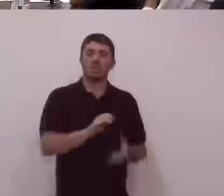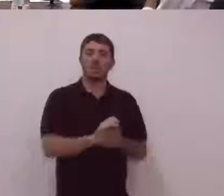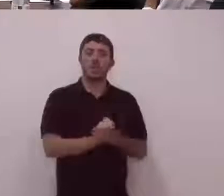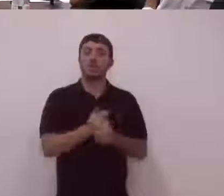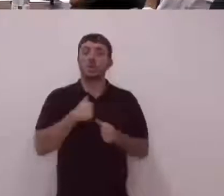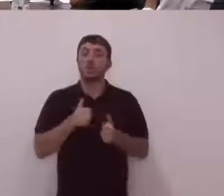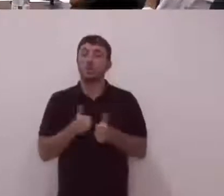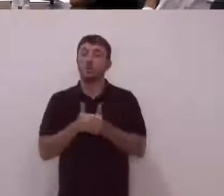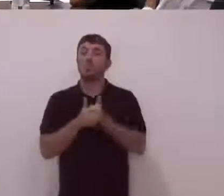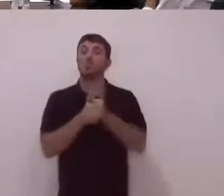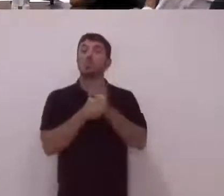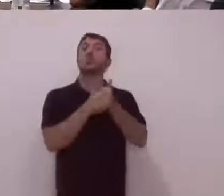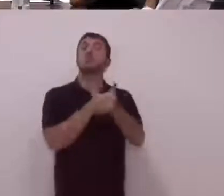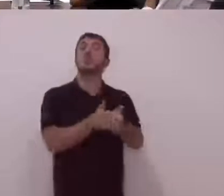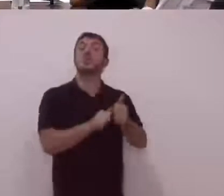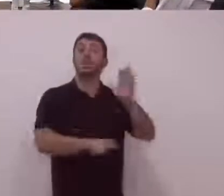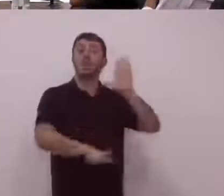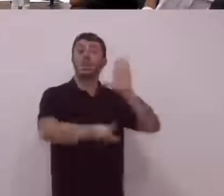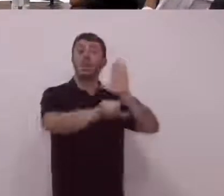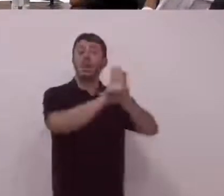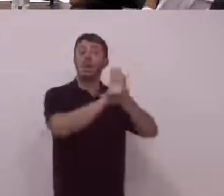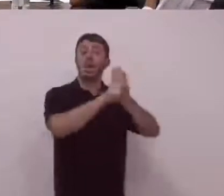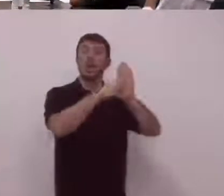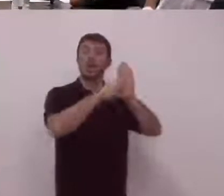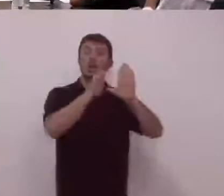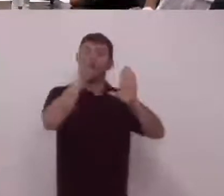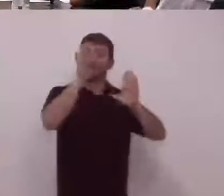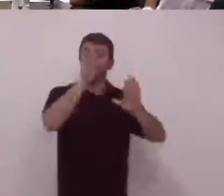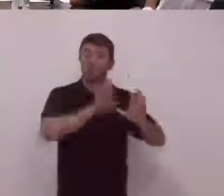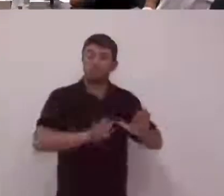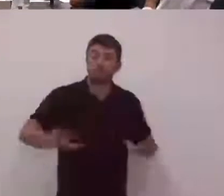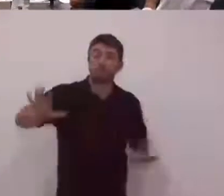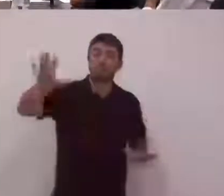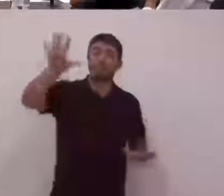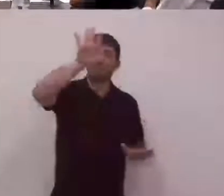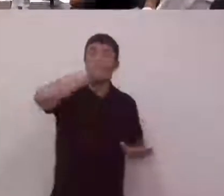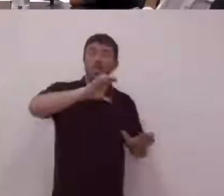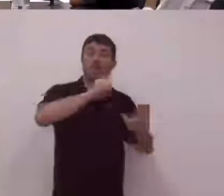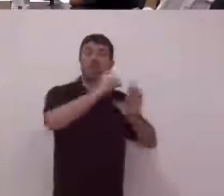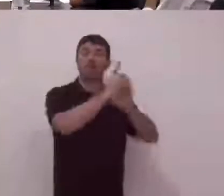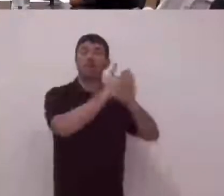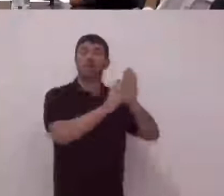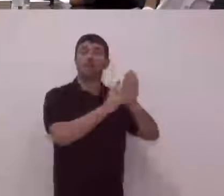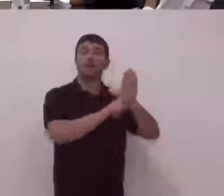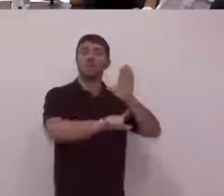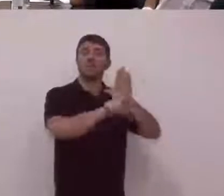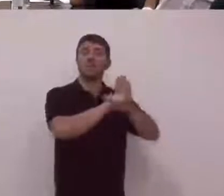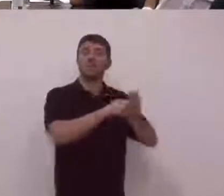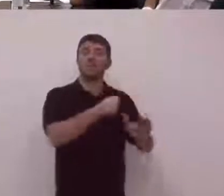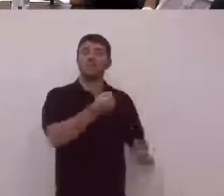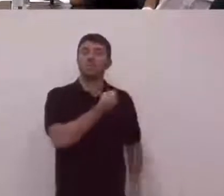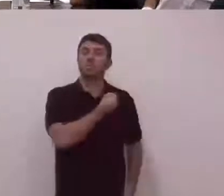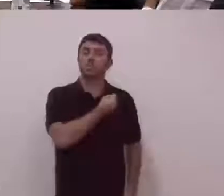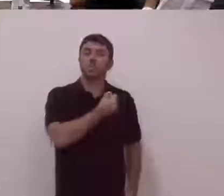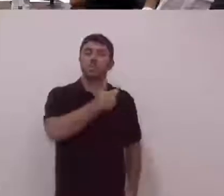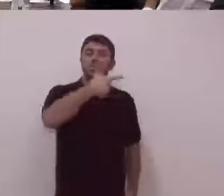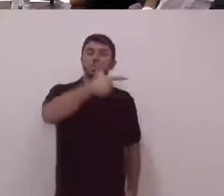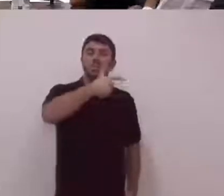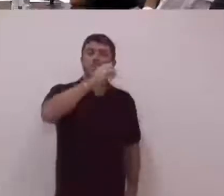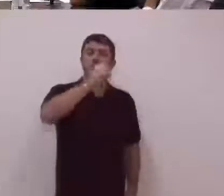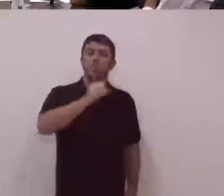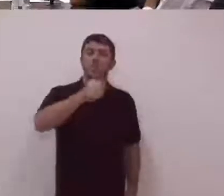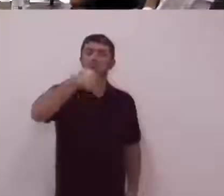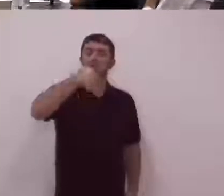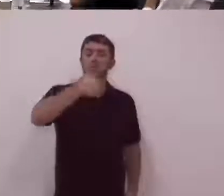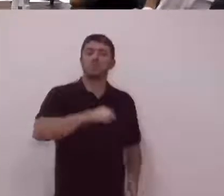Federal e no rito estabelecido pelo Decreto-Lei nº 201, barra 67, com fulcro